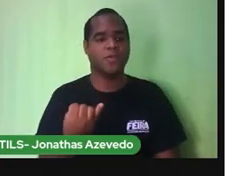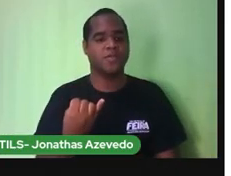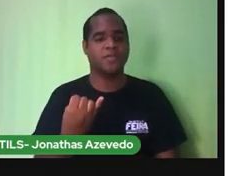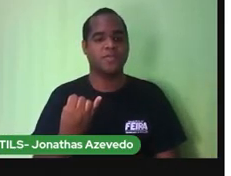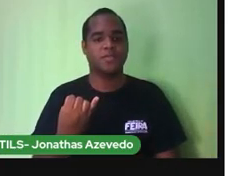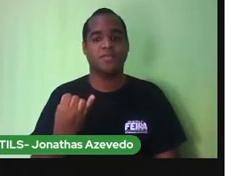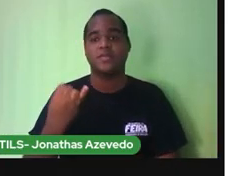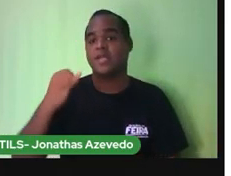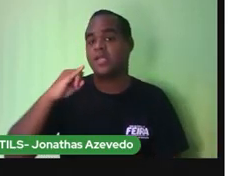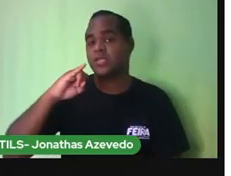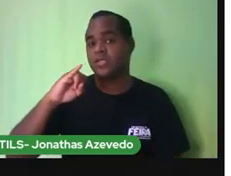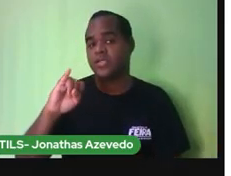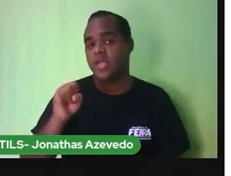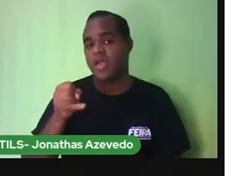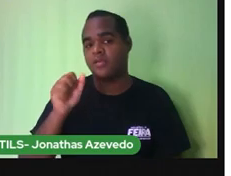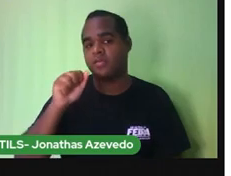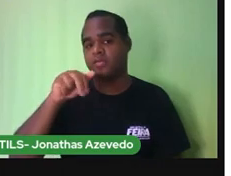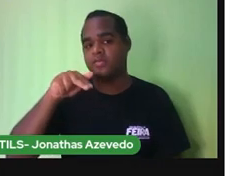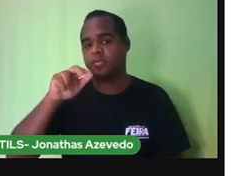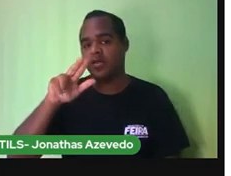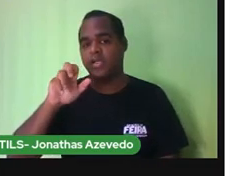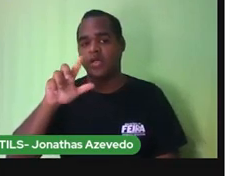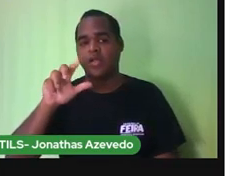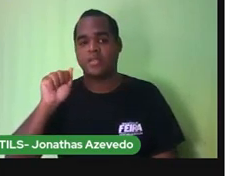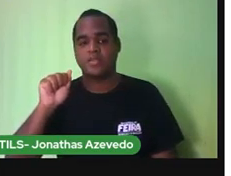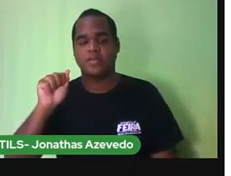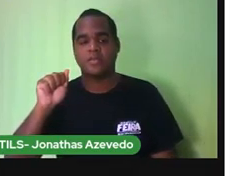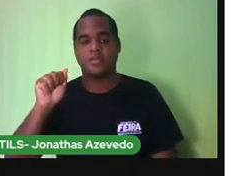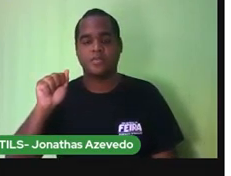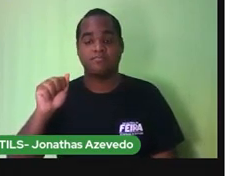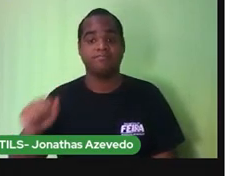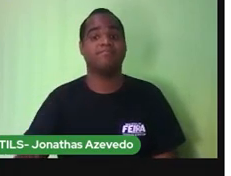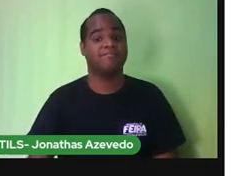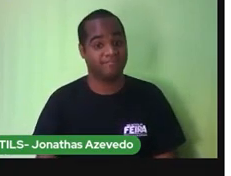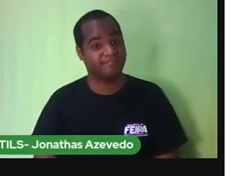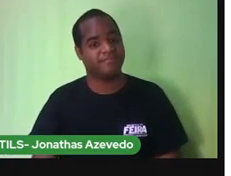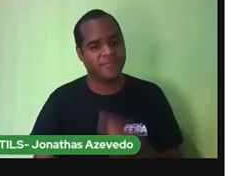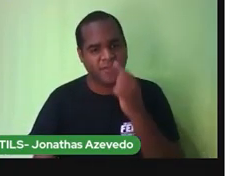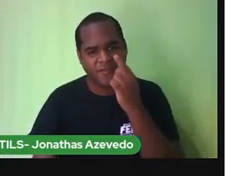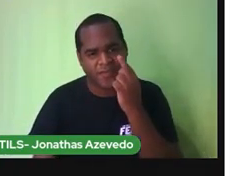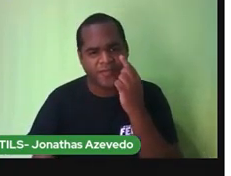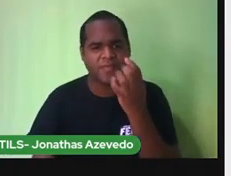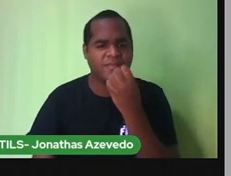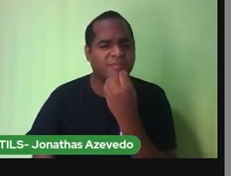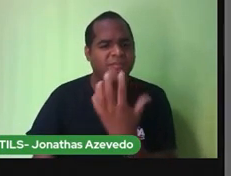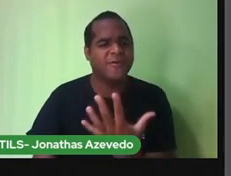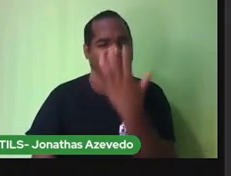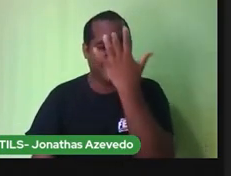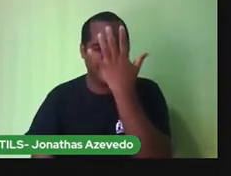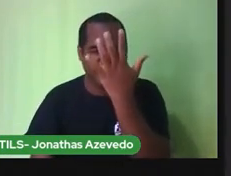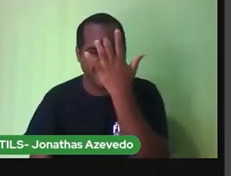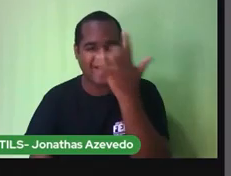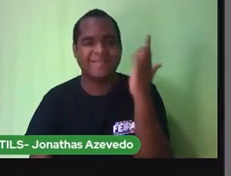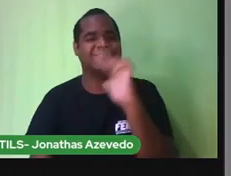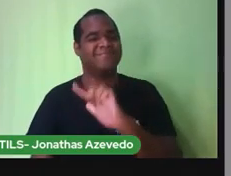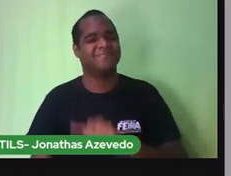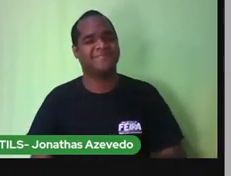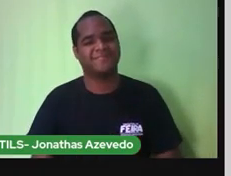já né lá viu como é simples e como é fácil